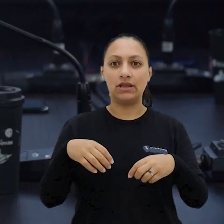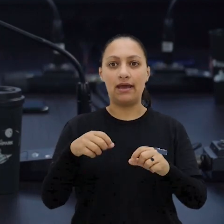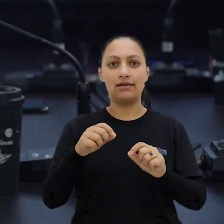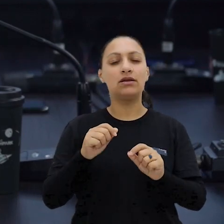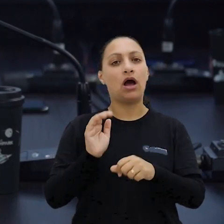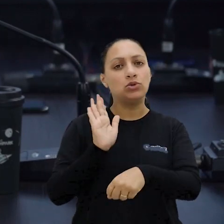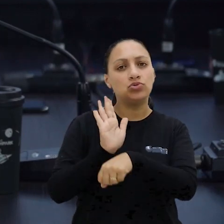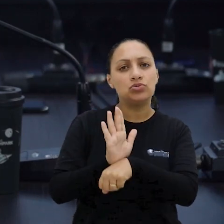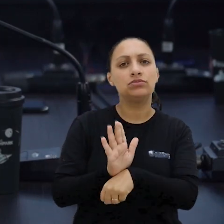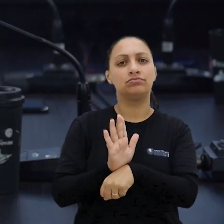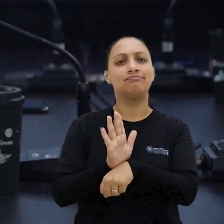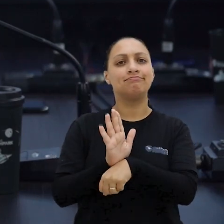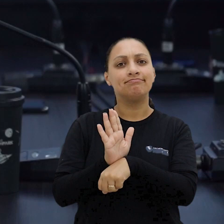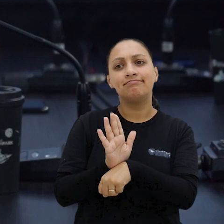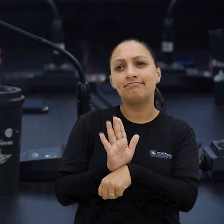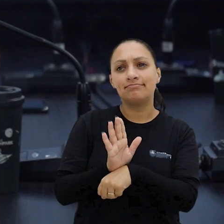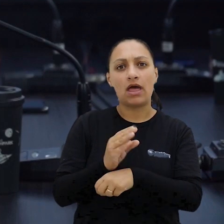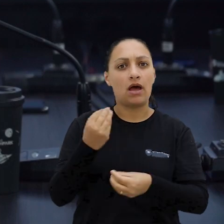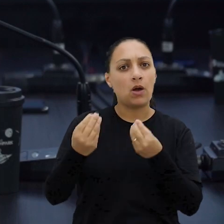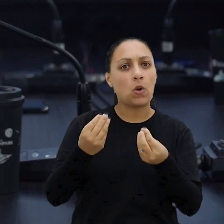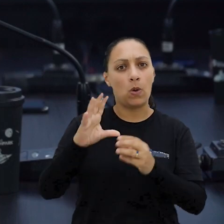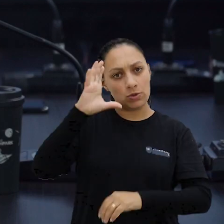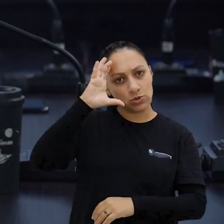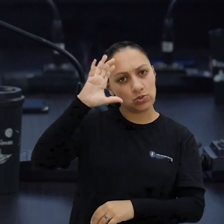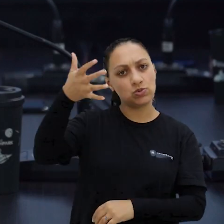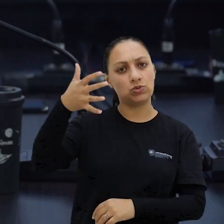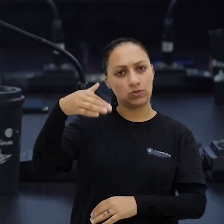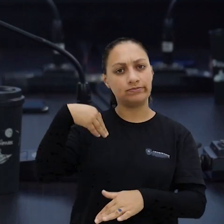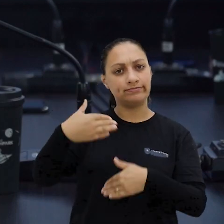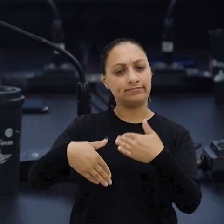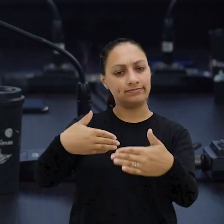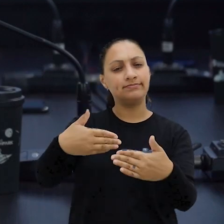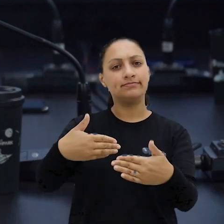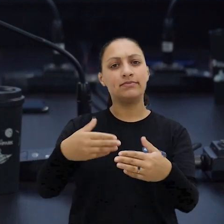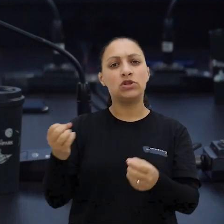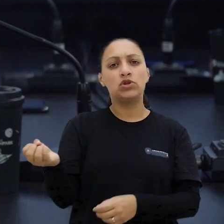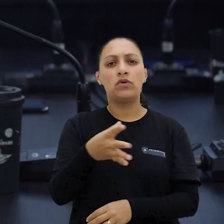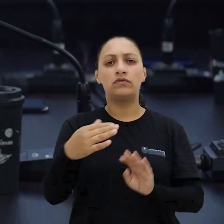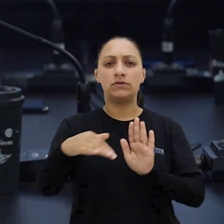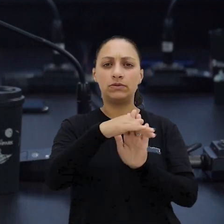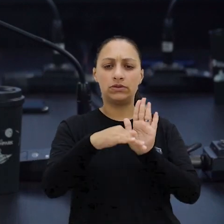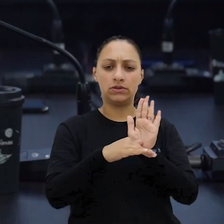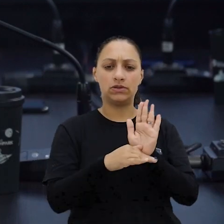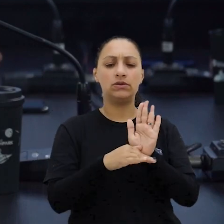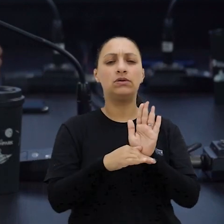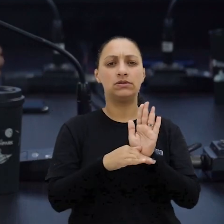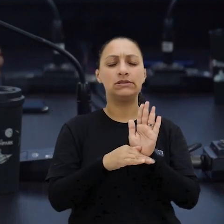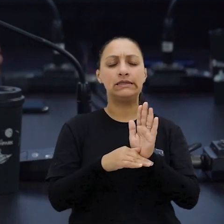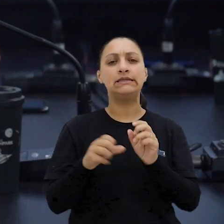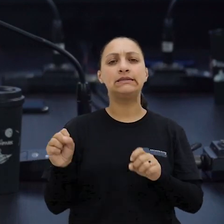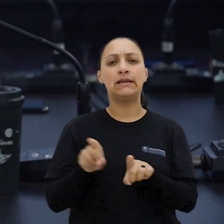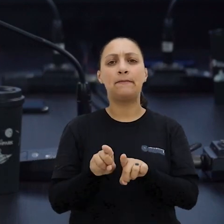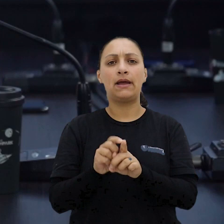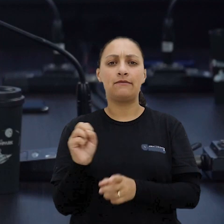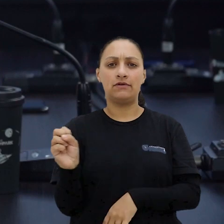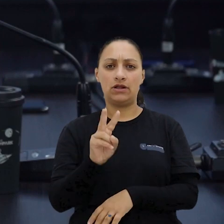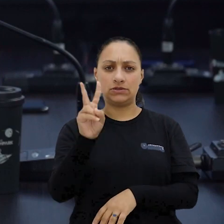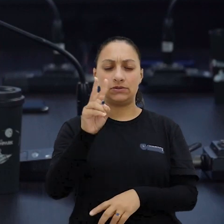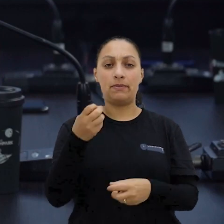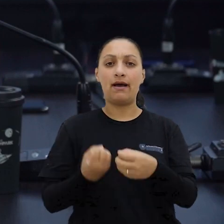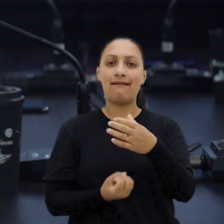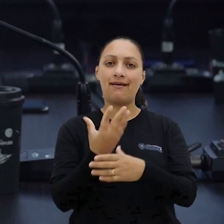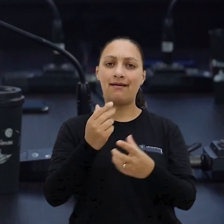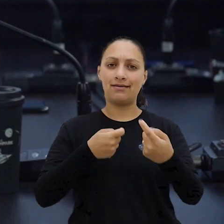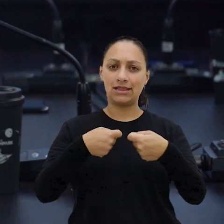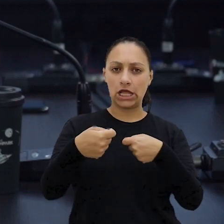possa solucionar essas dores e trazer soluções, trazer novos programas e conexões que sejam valiosas para a